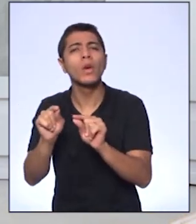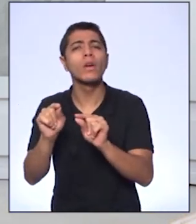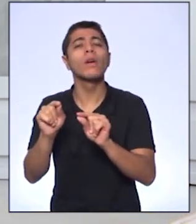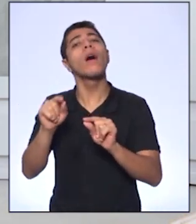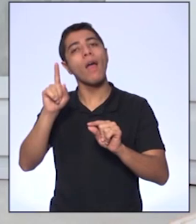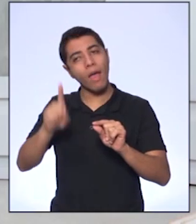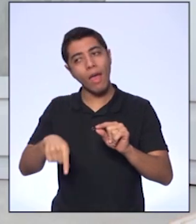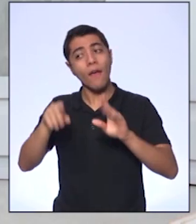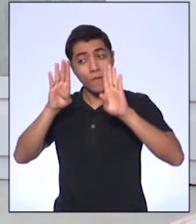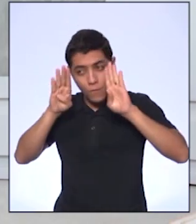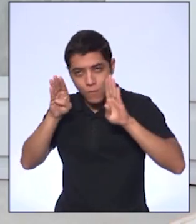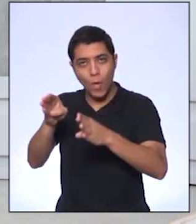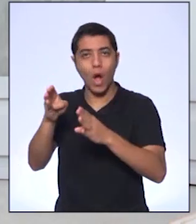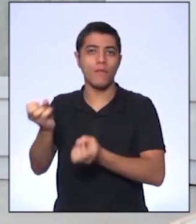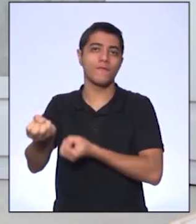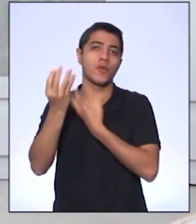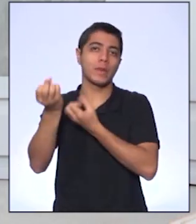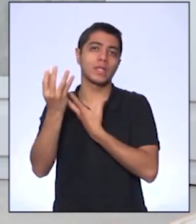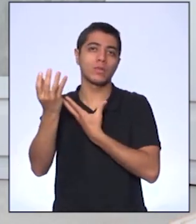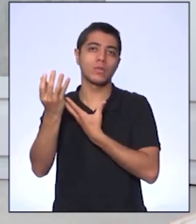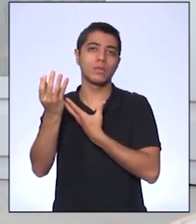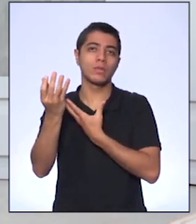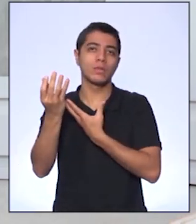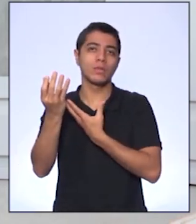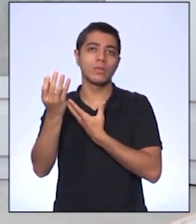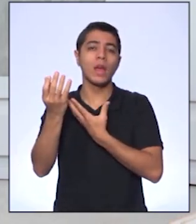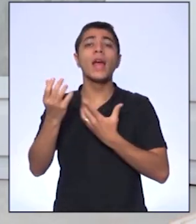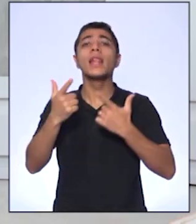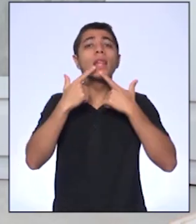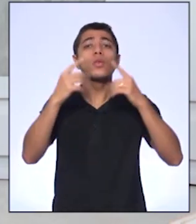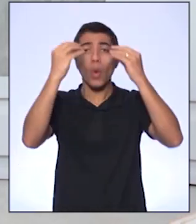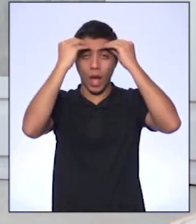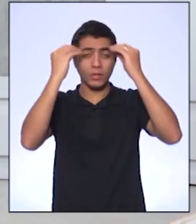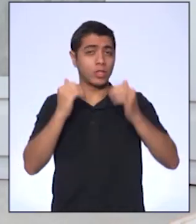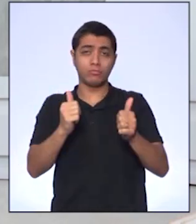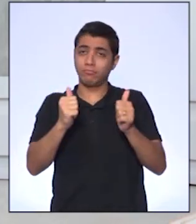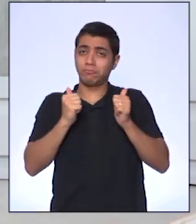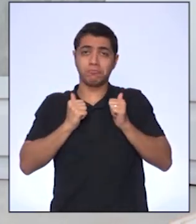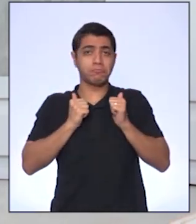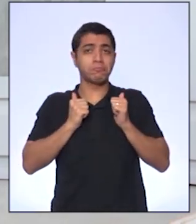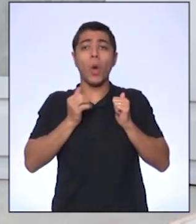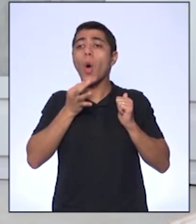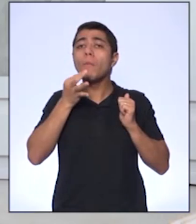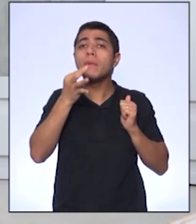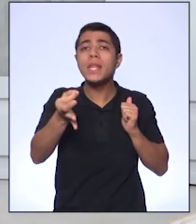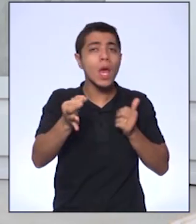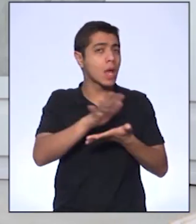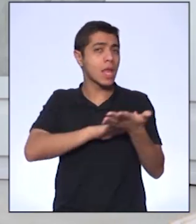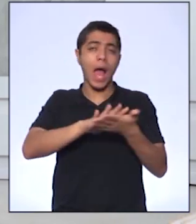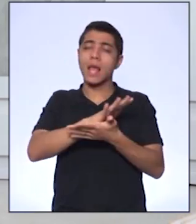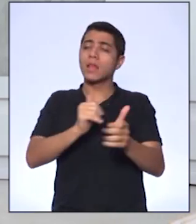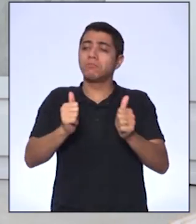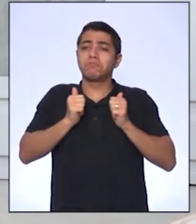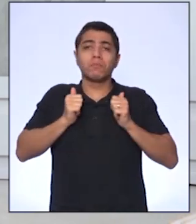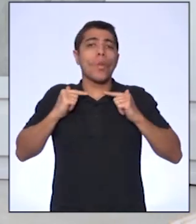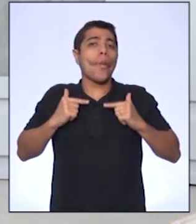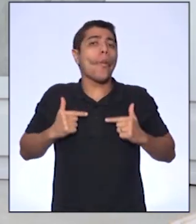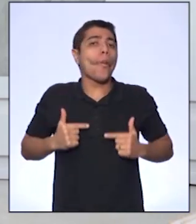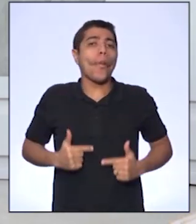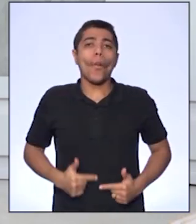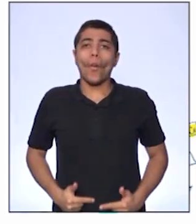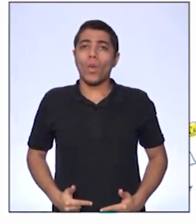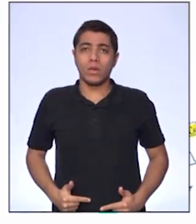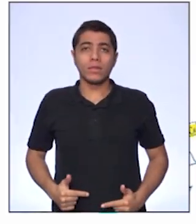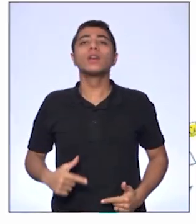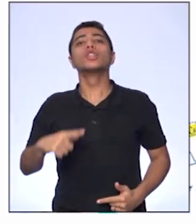Então, aqui, ó, ela é centrada na informação, a linguagem é neutra, não tem a minha opinião, tá? Existe uma